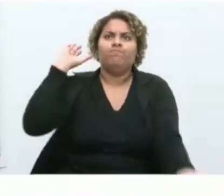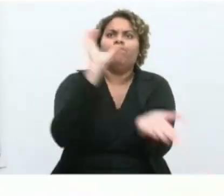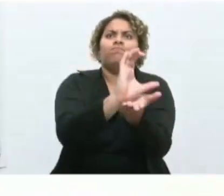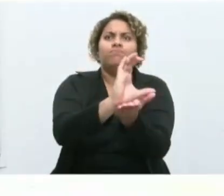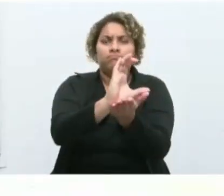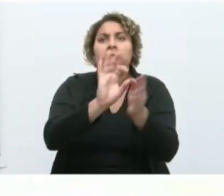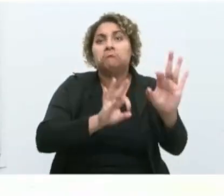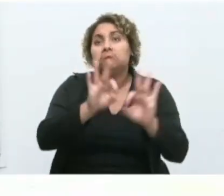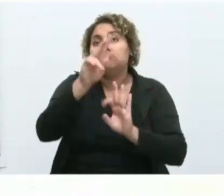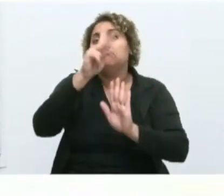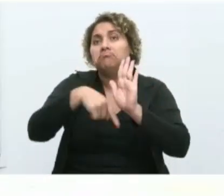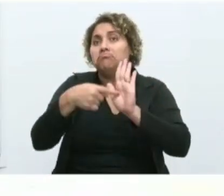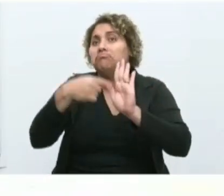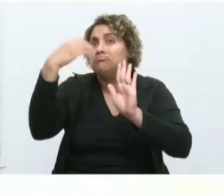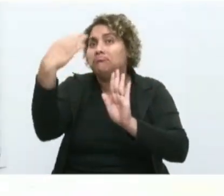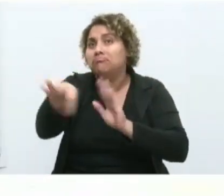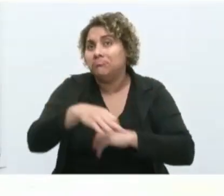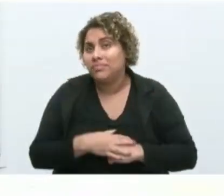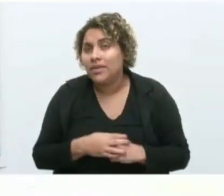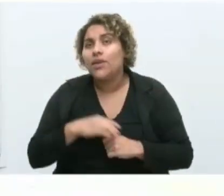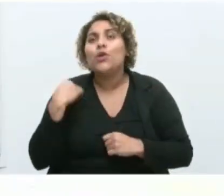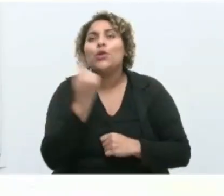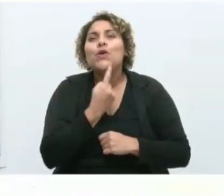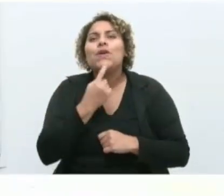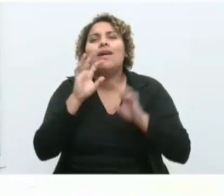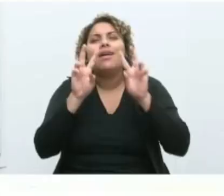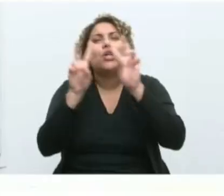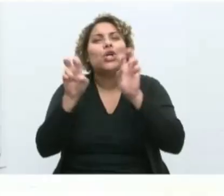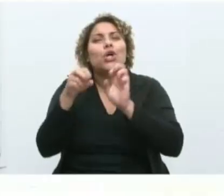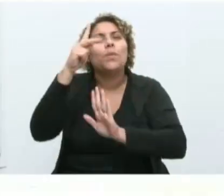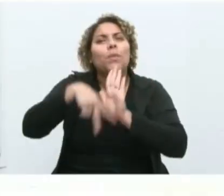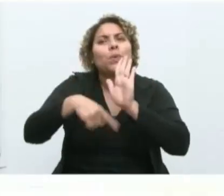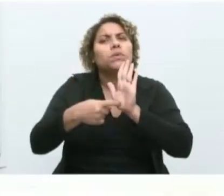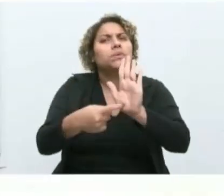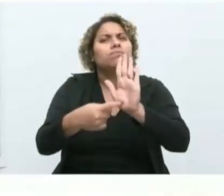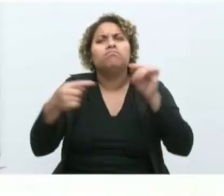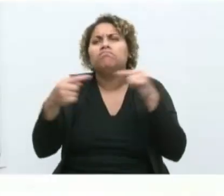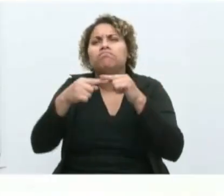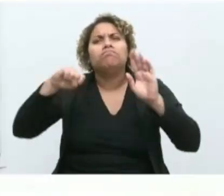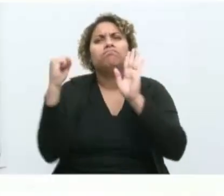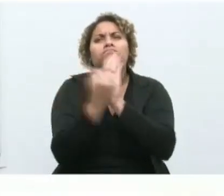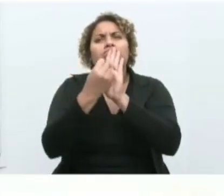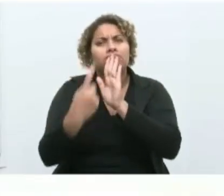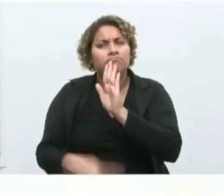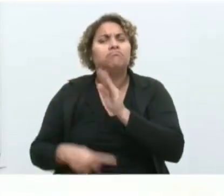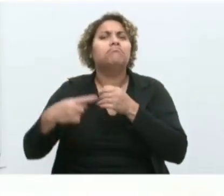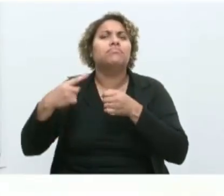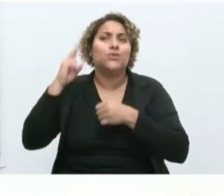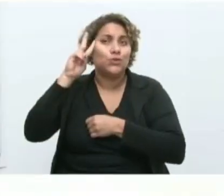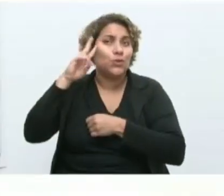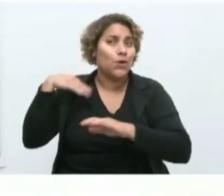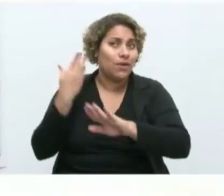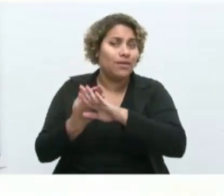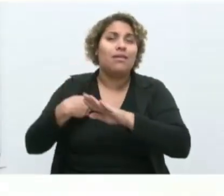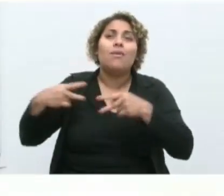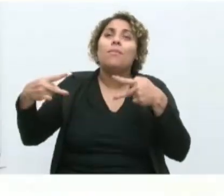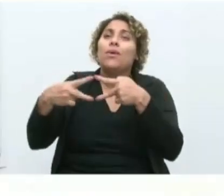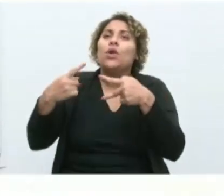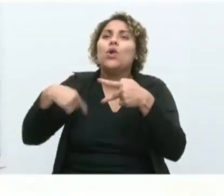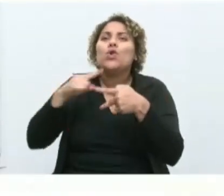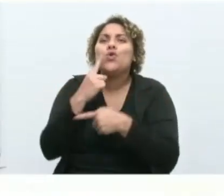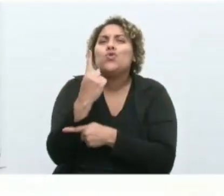projetos significativos. A gente está falando em projetos que sejam realmente, que marquem a história da cidade. E um dos projetos que nós